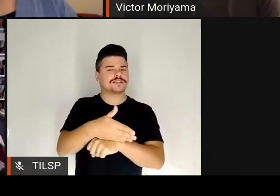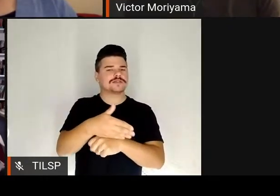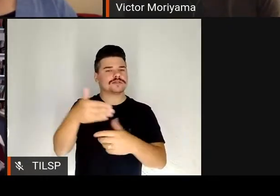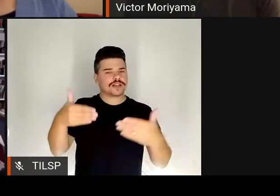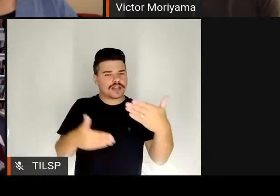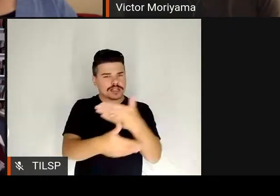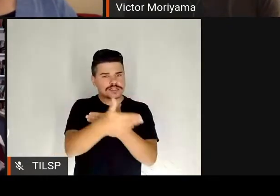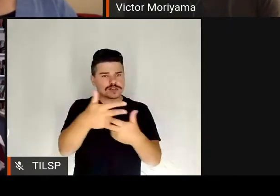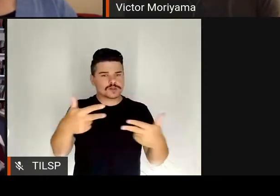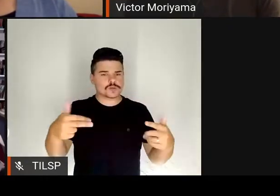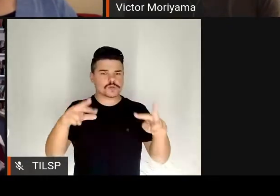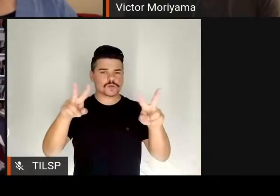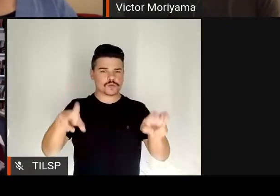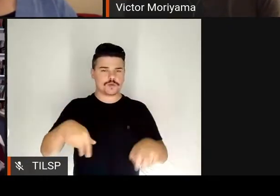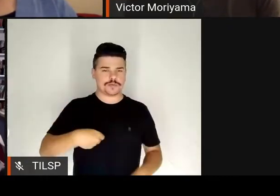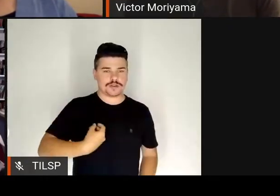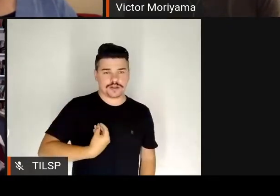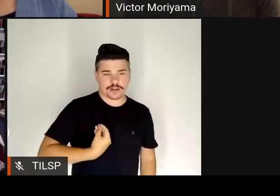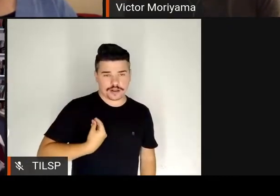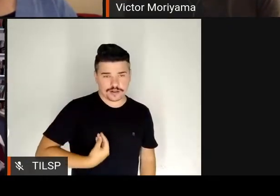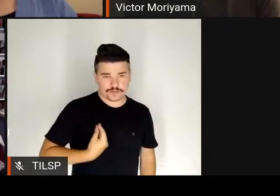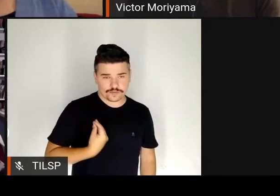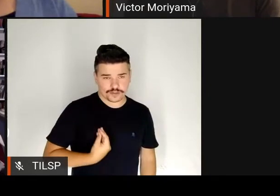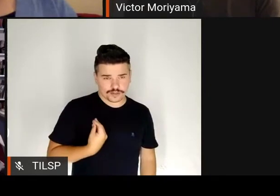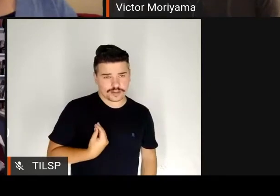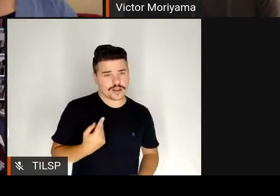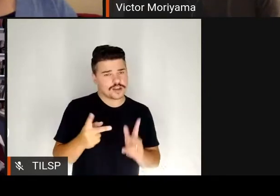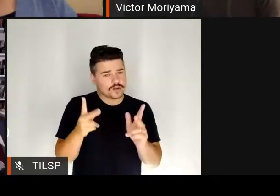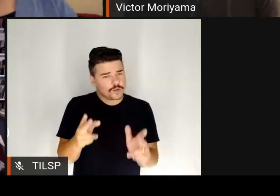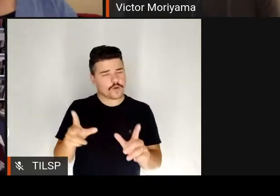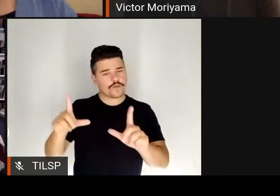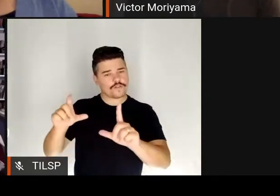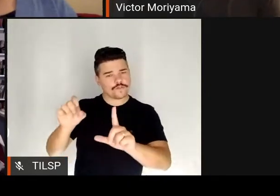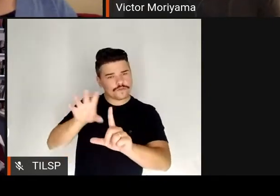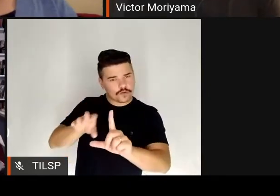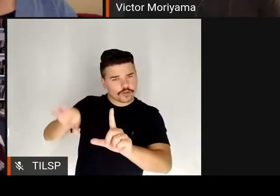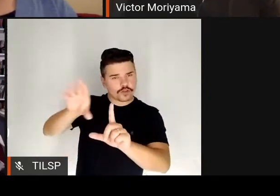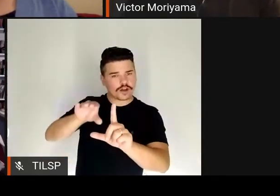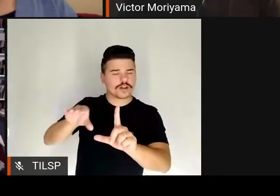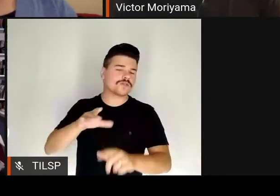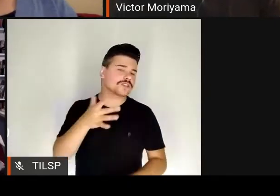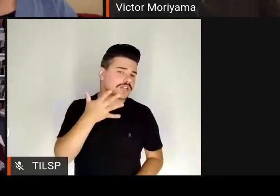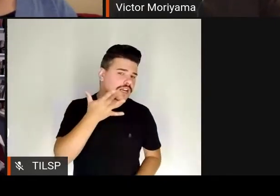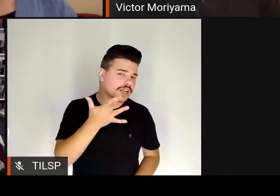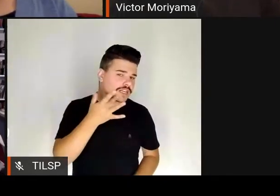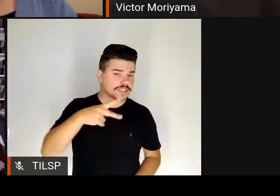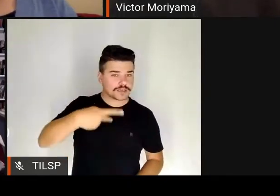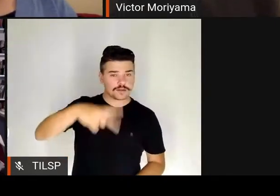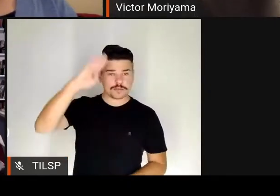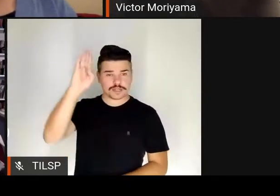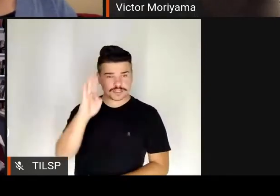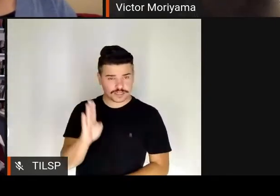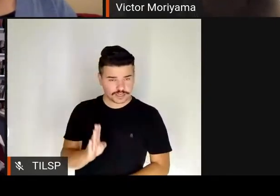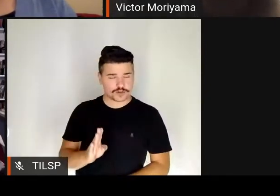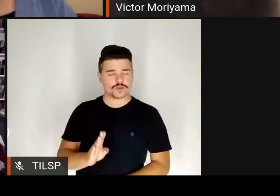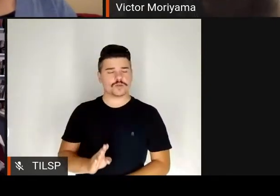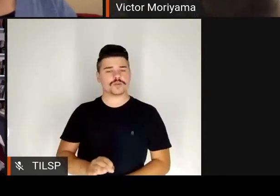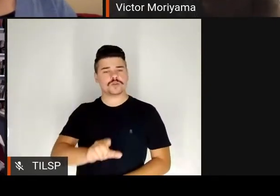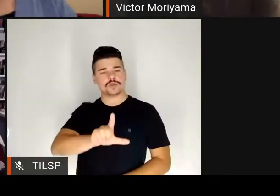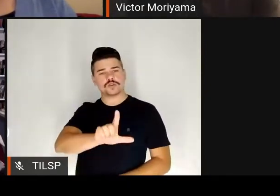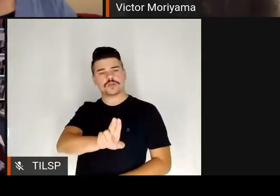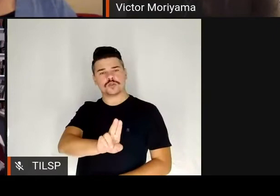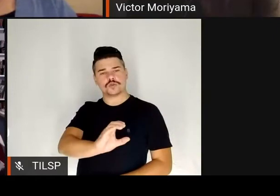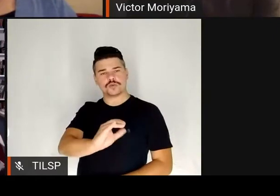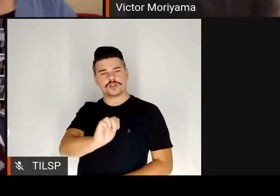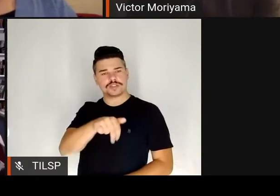vida de um fotógrafo cearense brasileiro, que foi Luciano Carneiro, um pouco dessas experiências dos seus